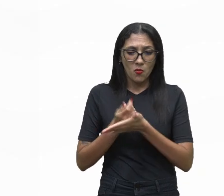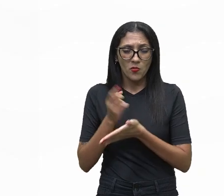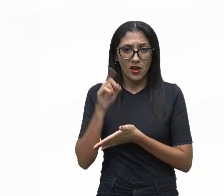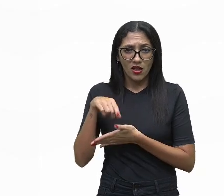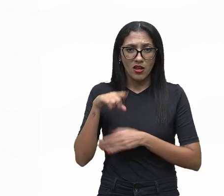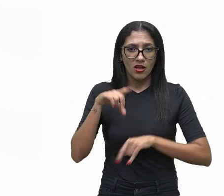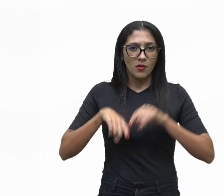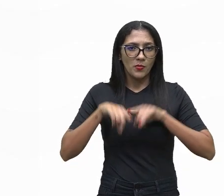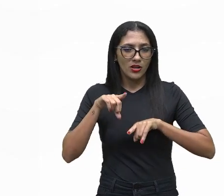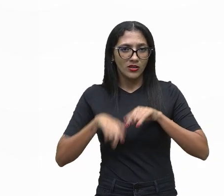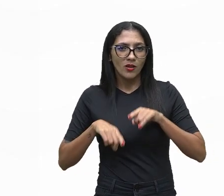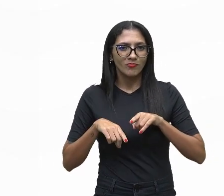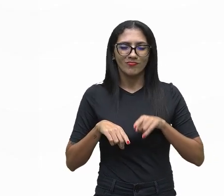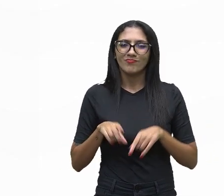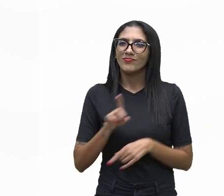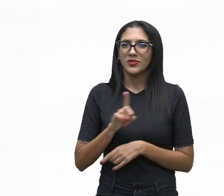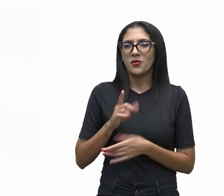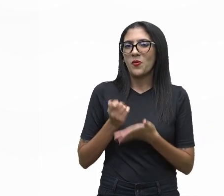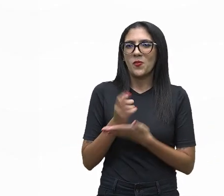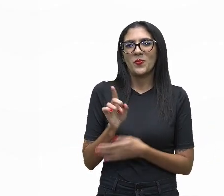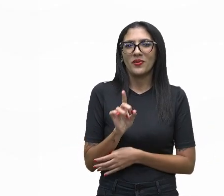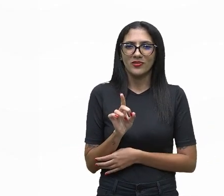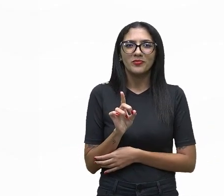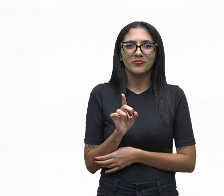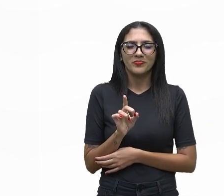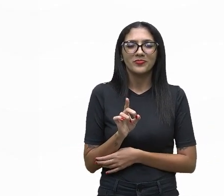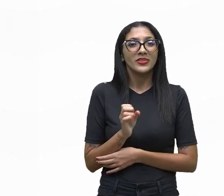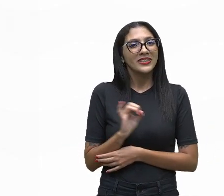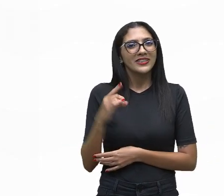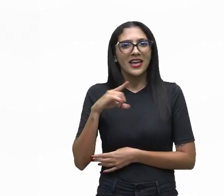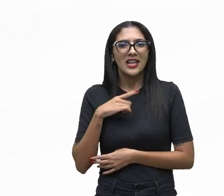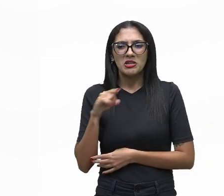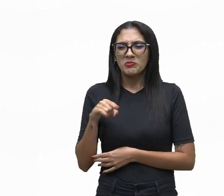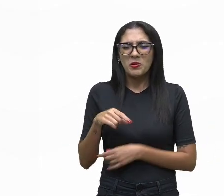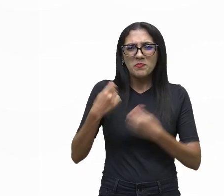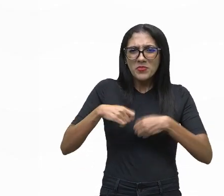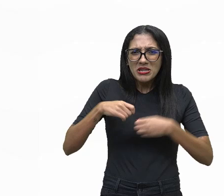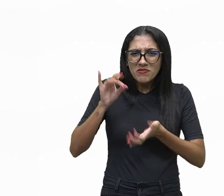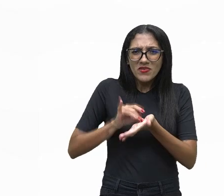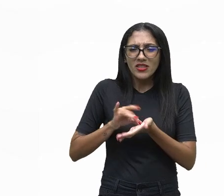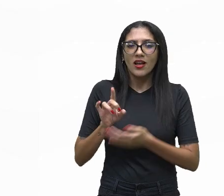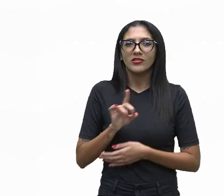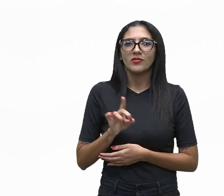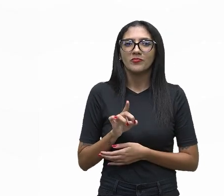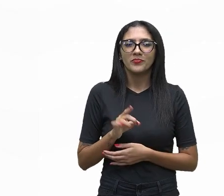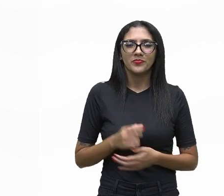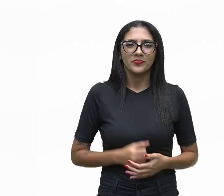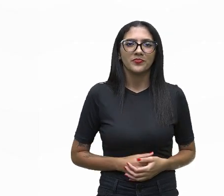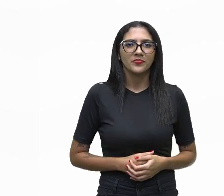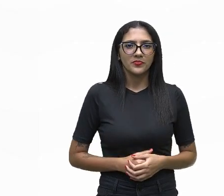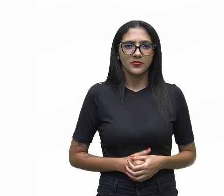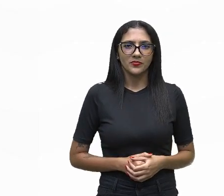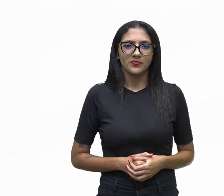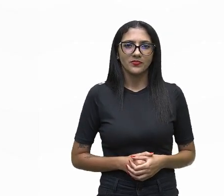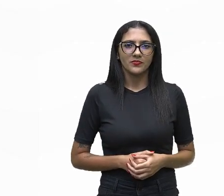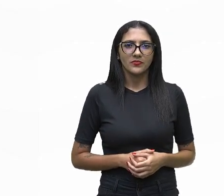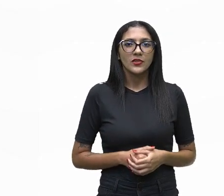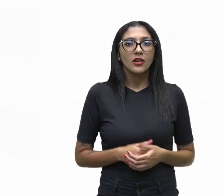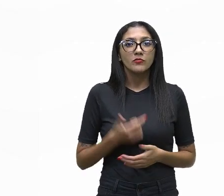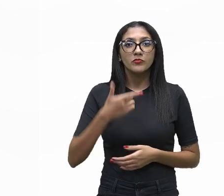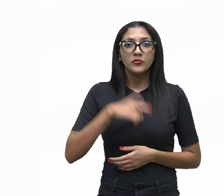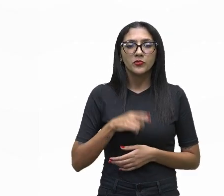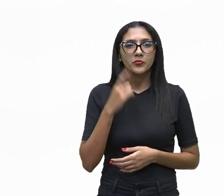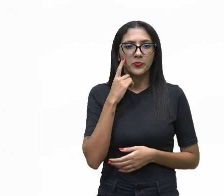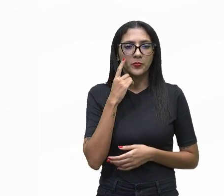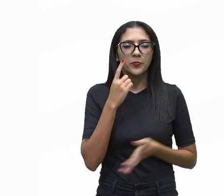item, não compre, principalmente se ele não for de extrema necessidade. Então, voltando aqui para suas anotações, você vai